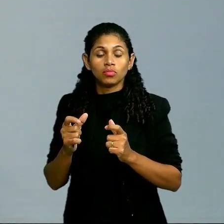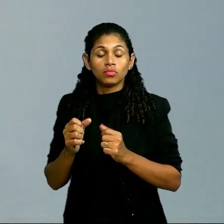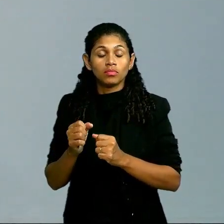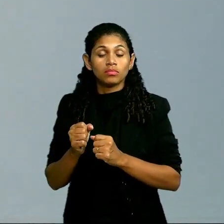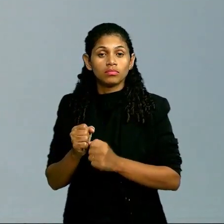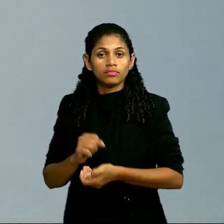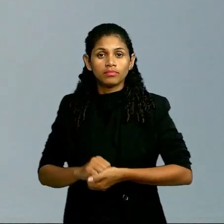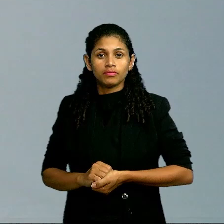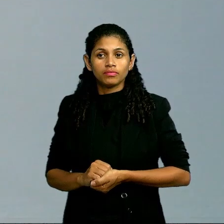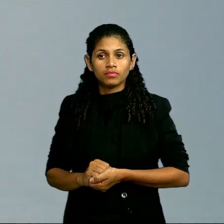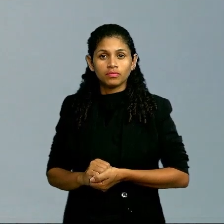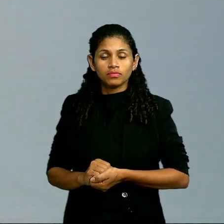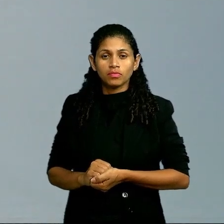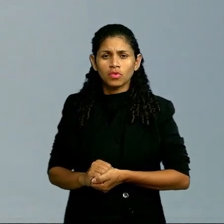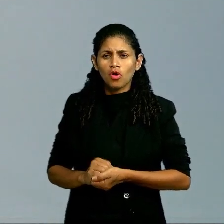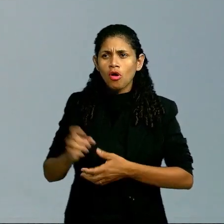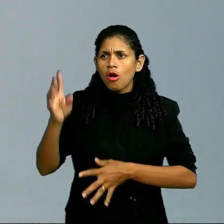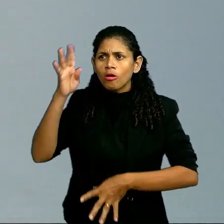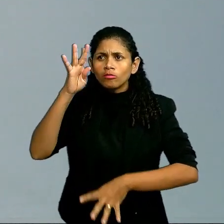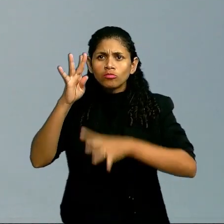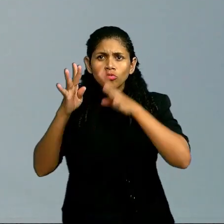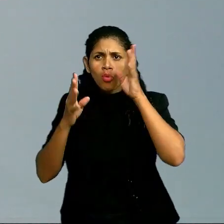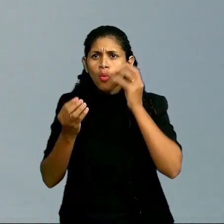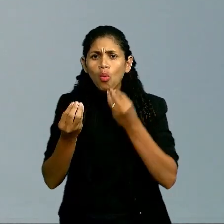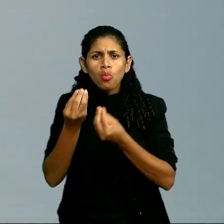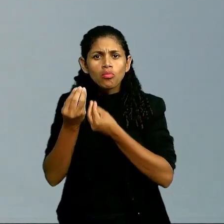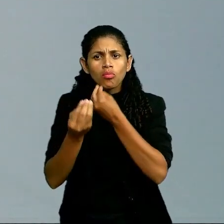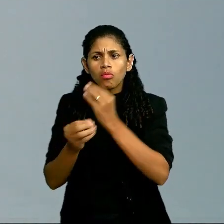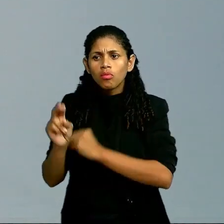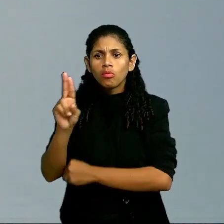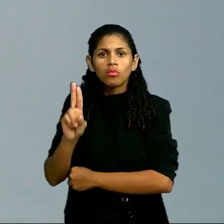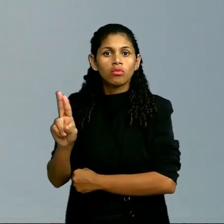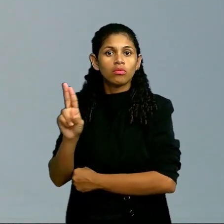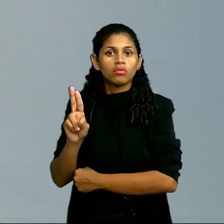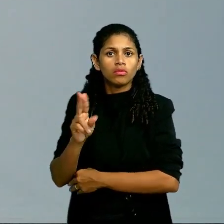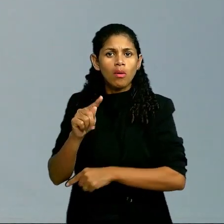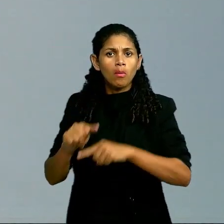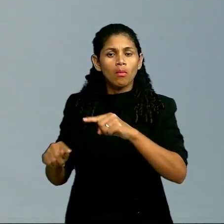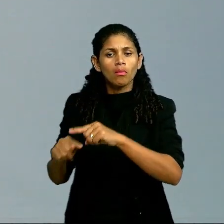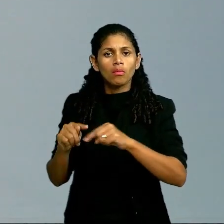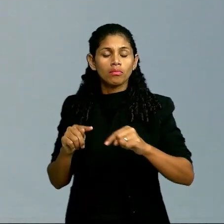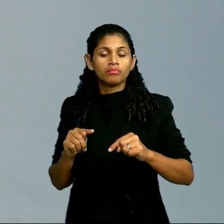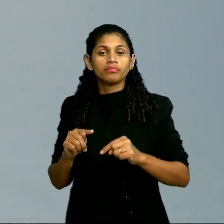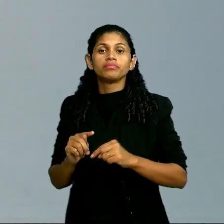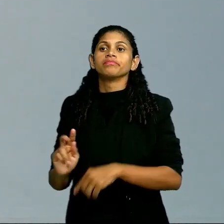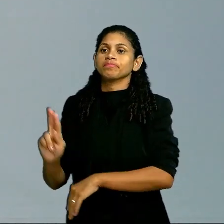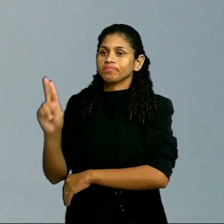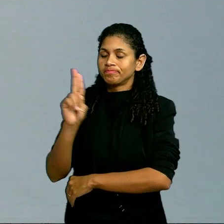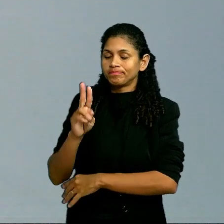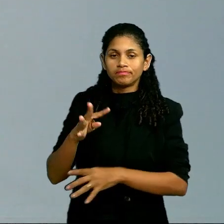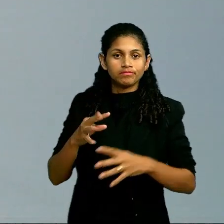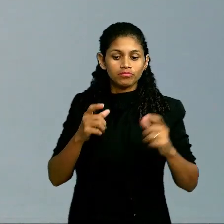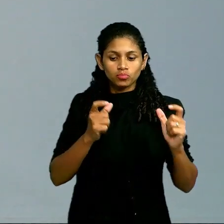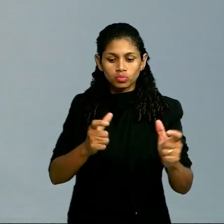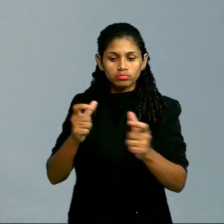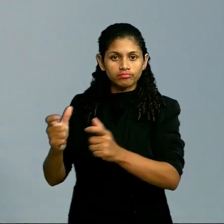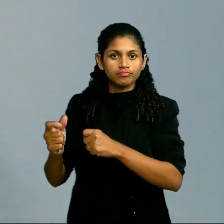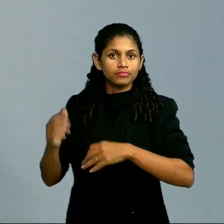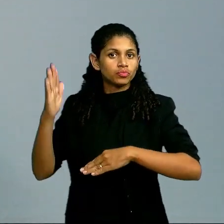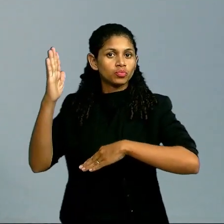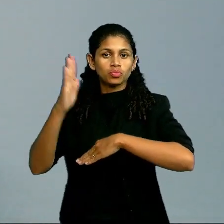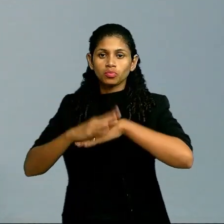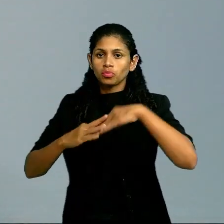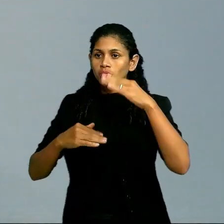imagina, às vezes a gente pensa, como é que eu vou usar isso? Usa em todas as áreas, em qualquer